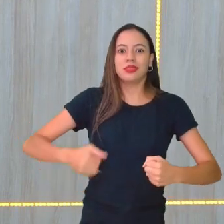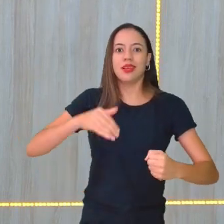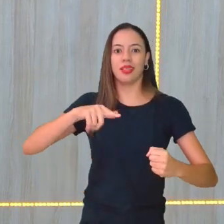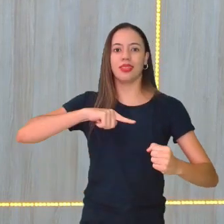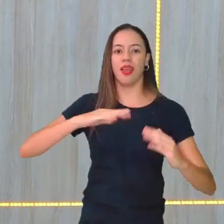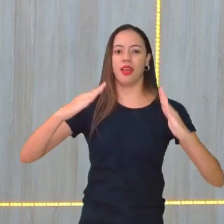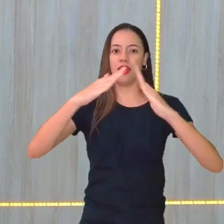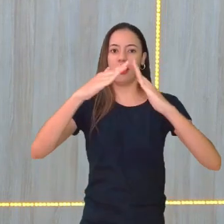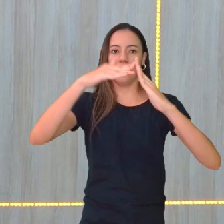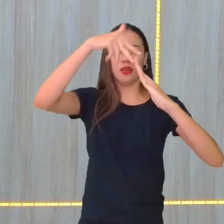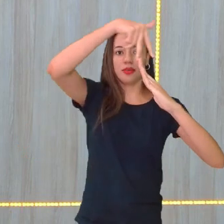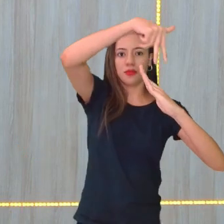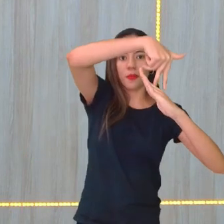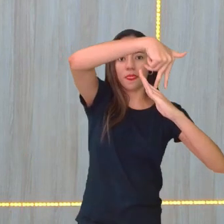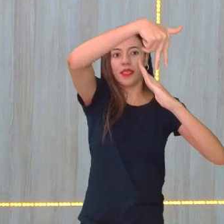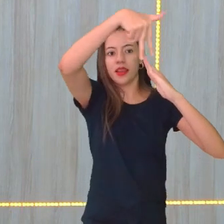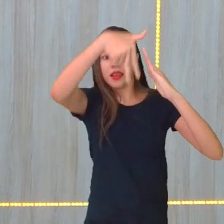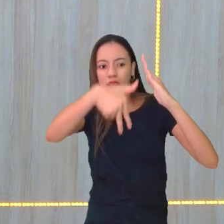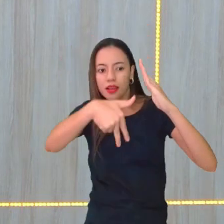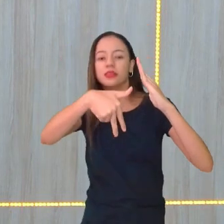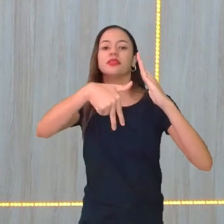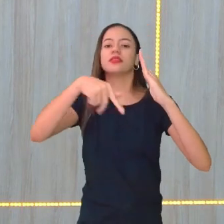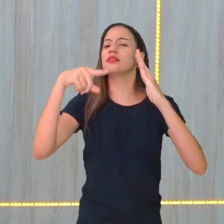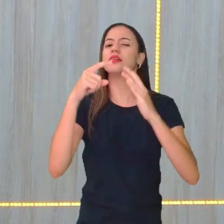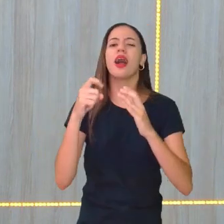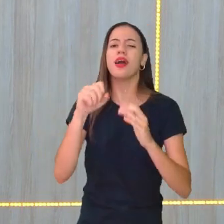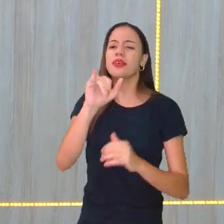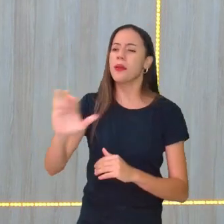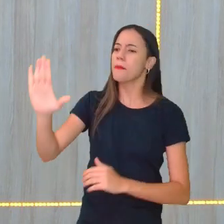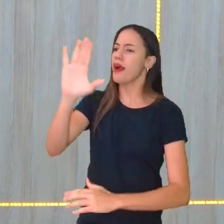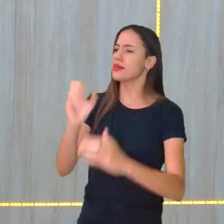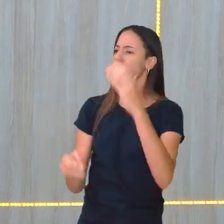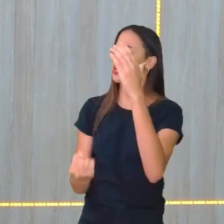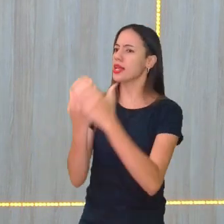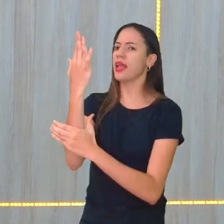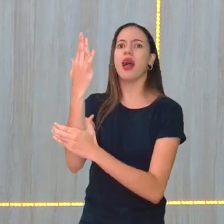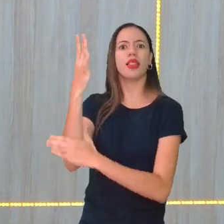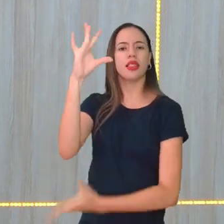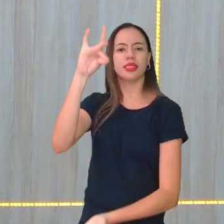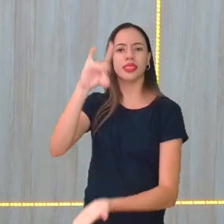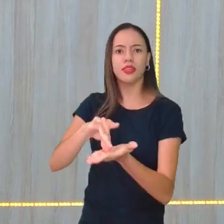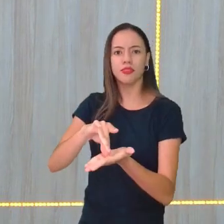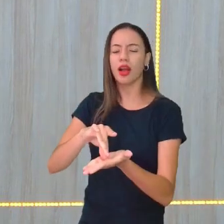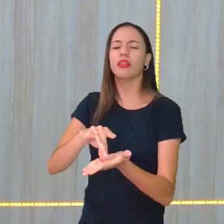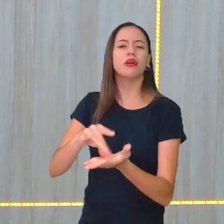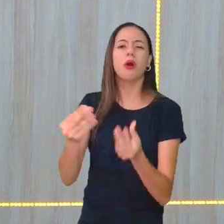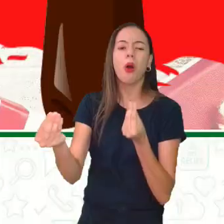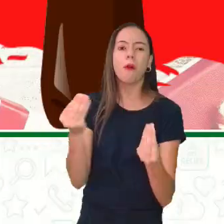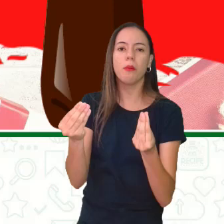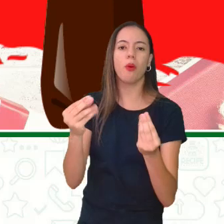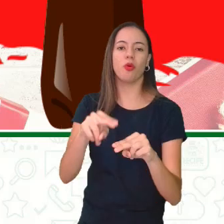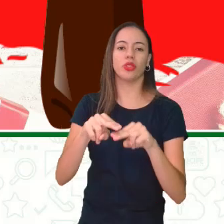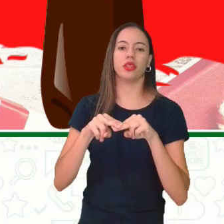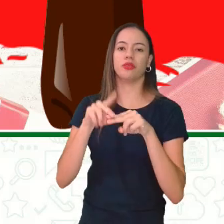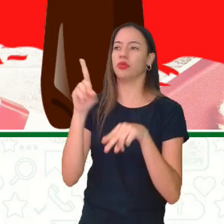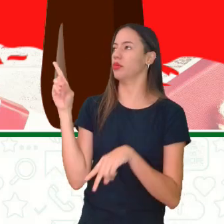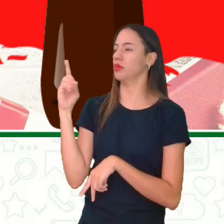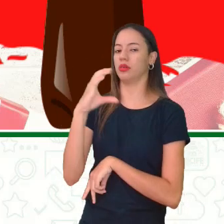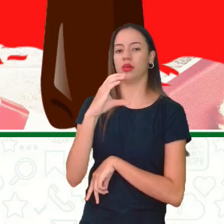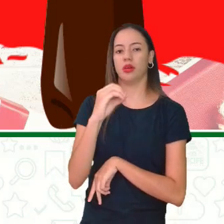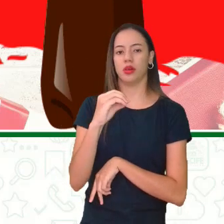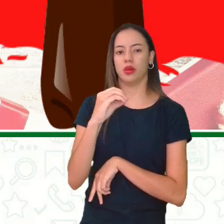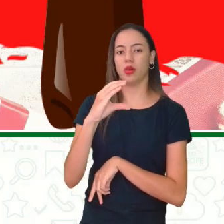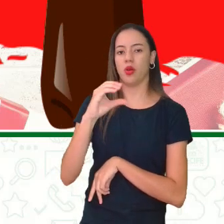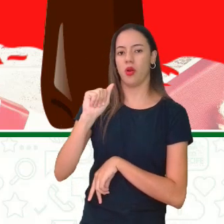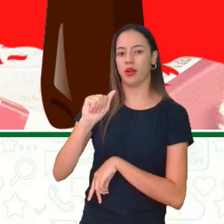chaminés. Essa imagem ela foi criada e imortalizada aí pela Coca-Cola, certo? Pela fábrica